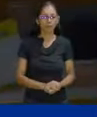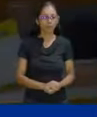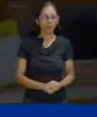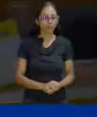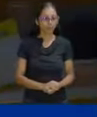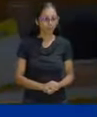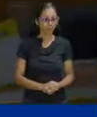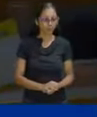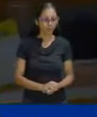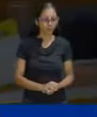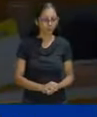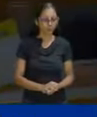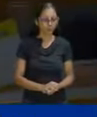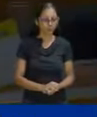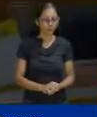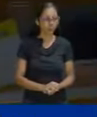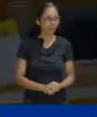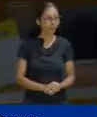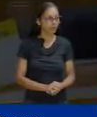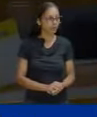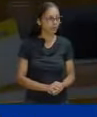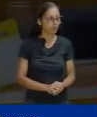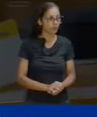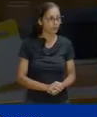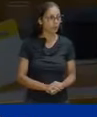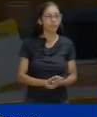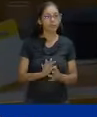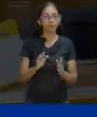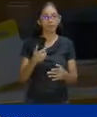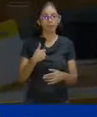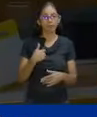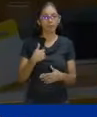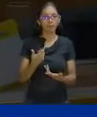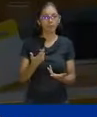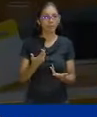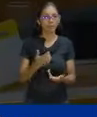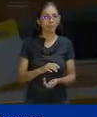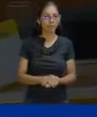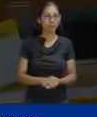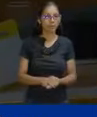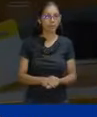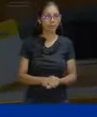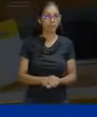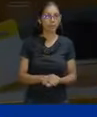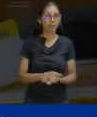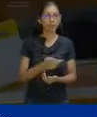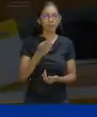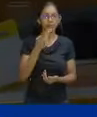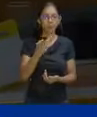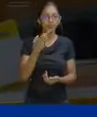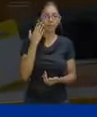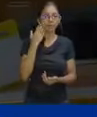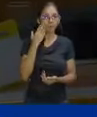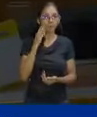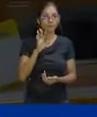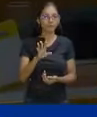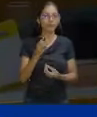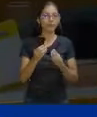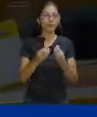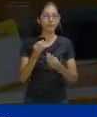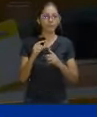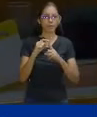eu, obviamente, que eu não quero... Foco no juiz Paulo Madeira. Com as minhas palavras enérgicas, obviamente, ser, de algum